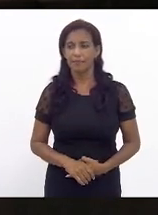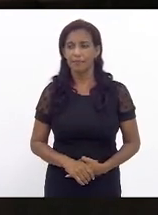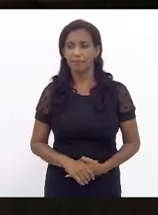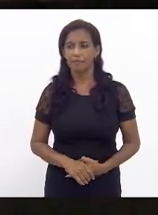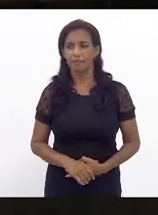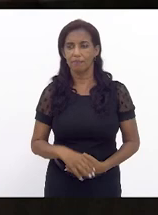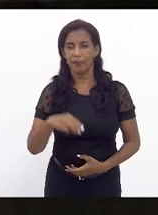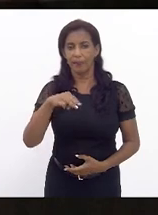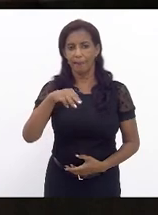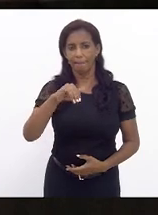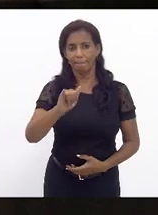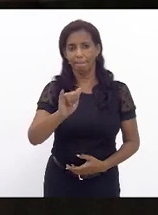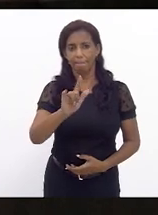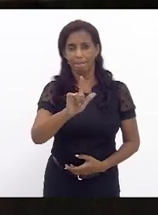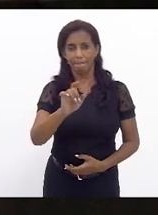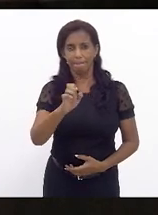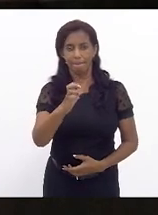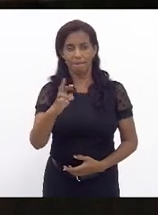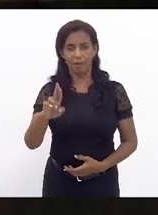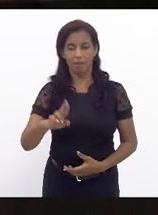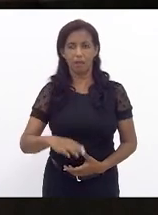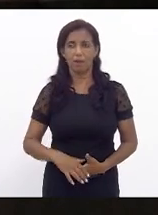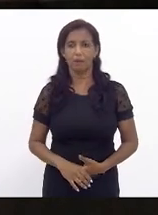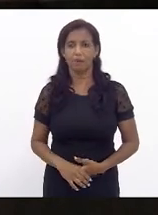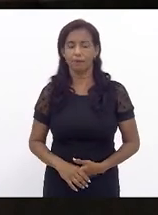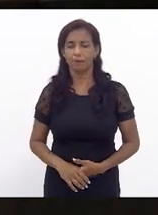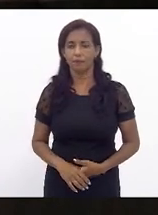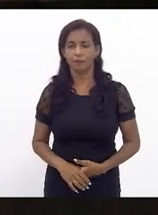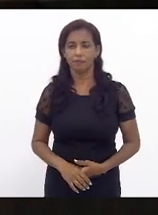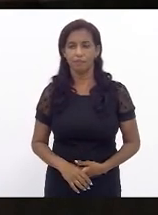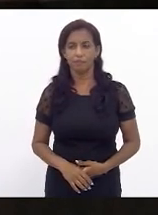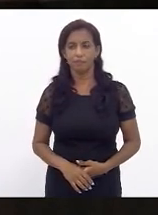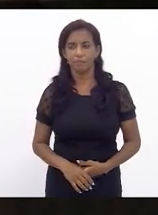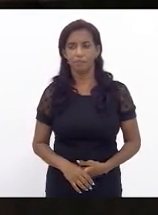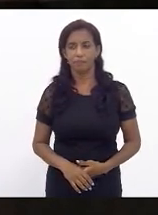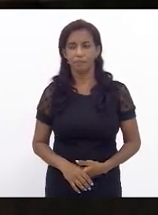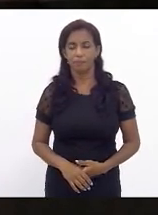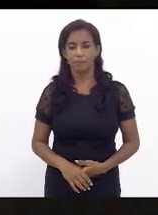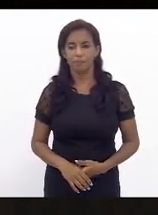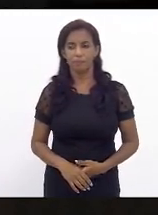Deputado Marcos Miller. Deputado Marcos Miller.